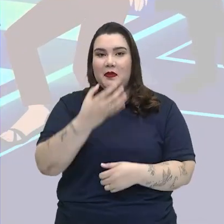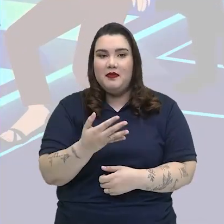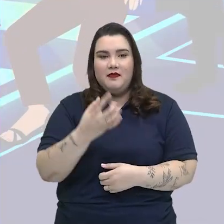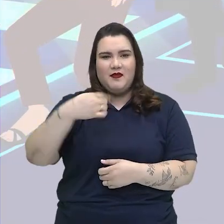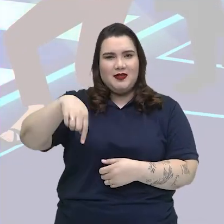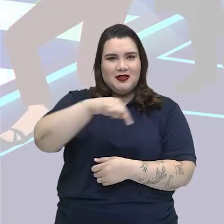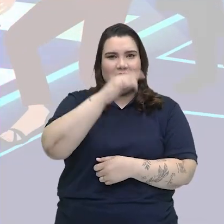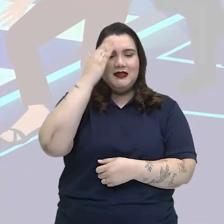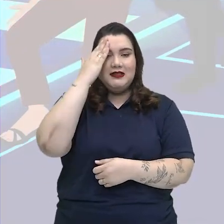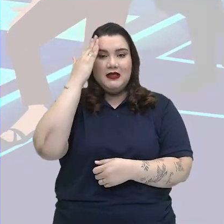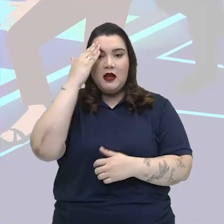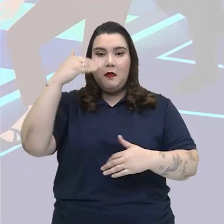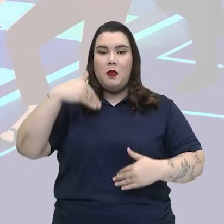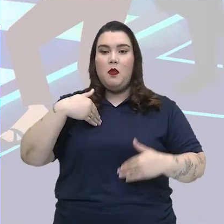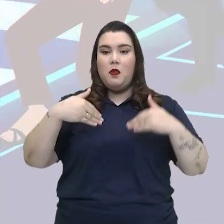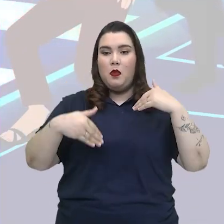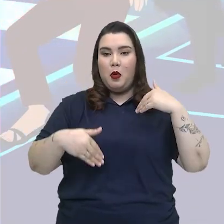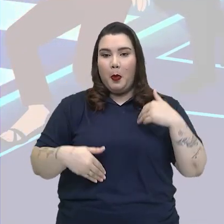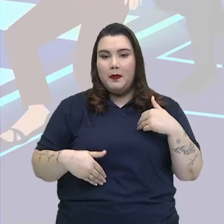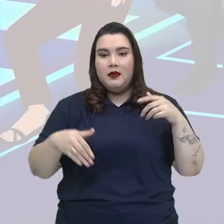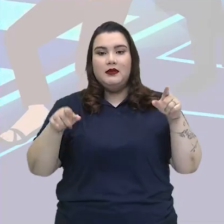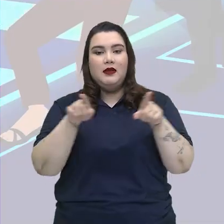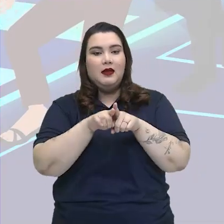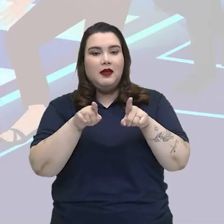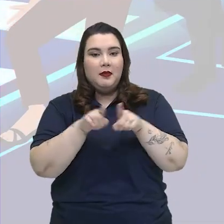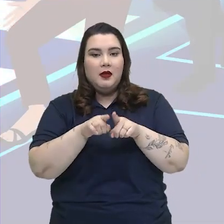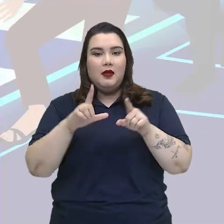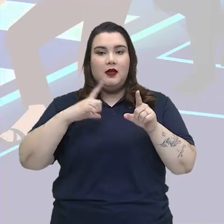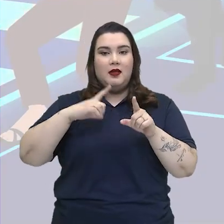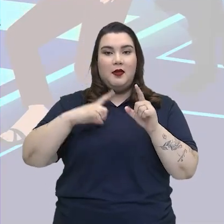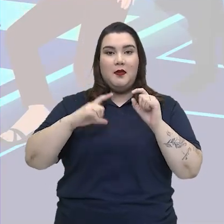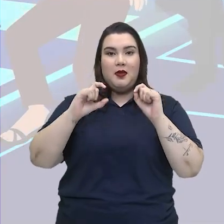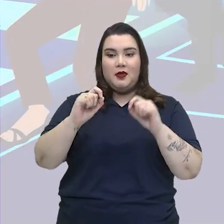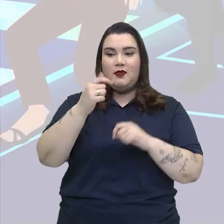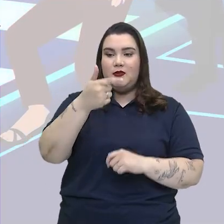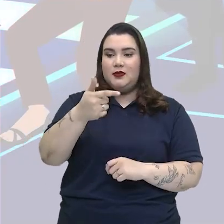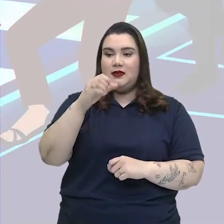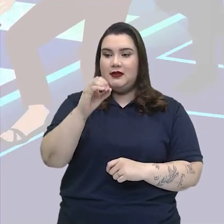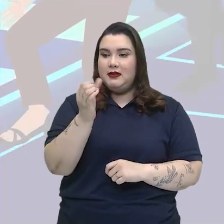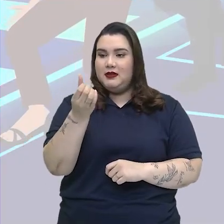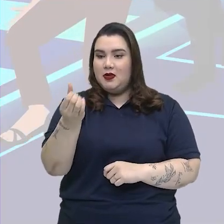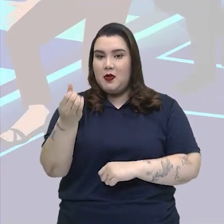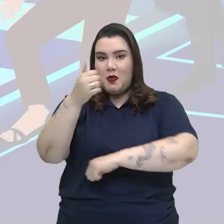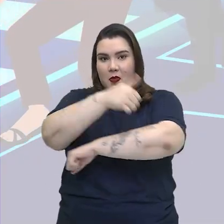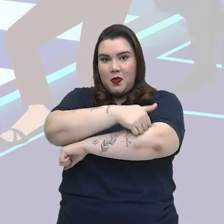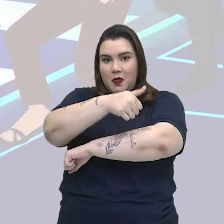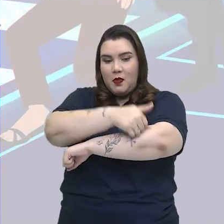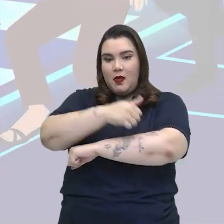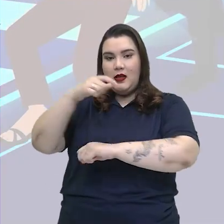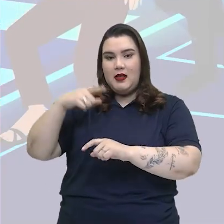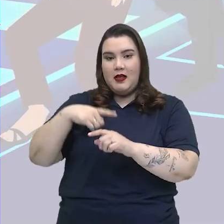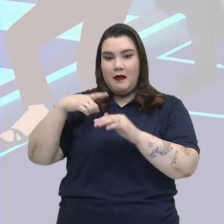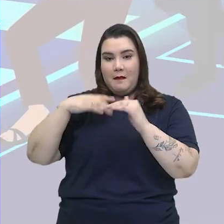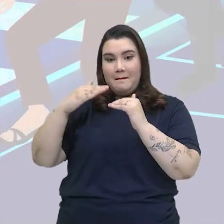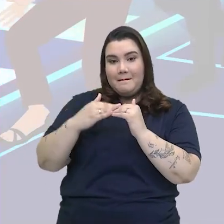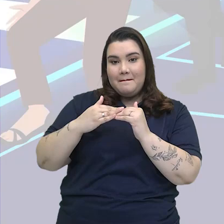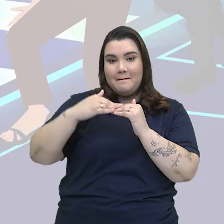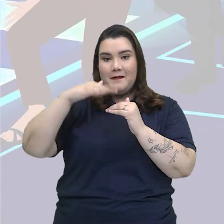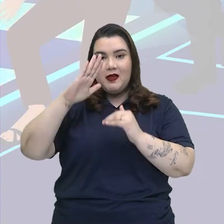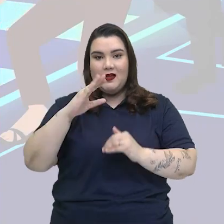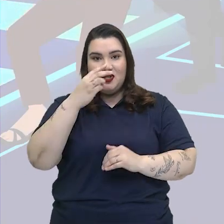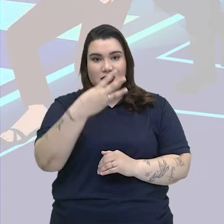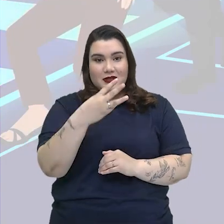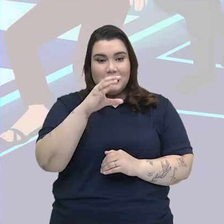o nosso corpo, além dos 206 ossos, tem mais de